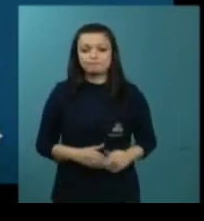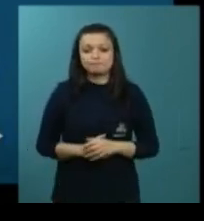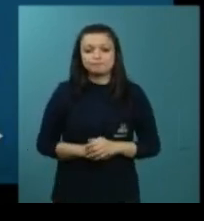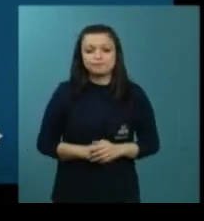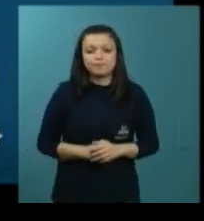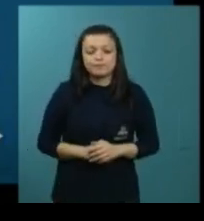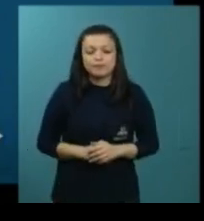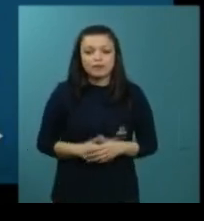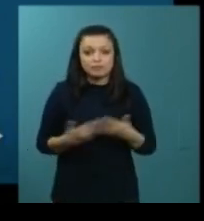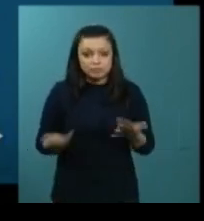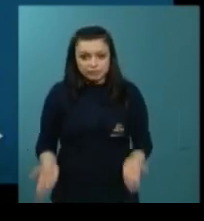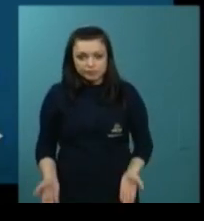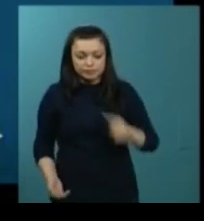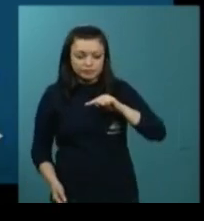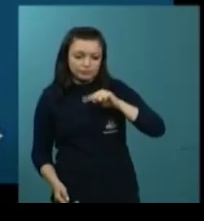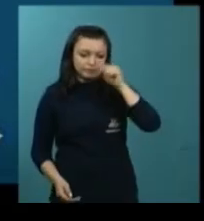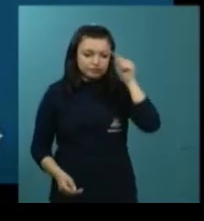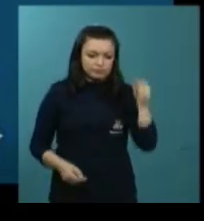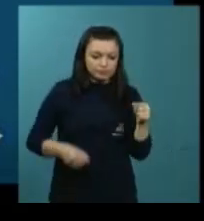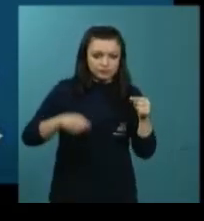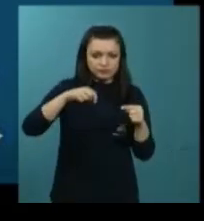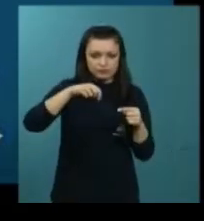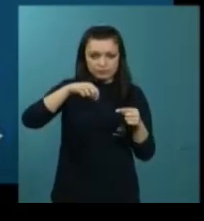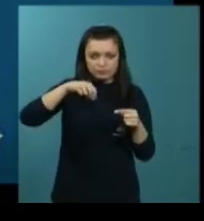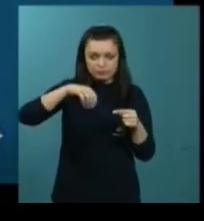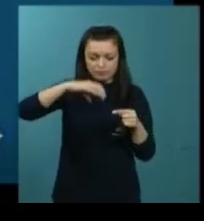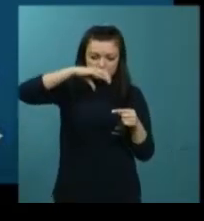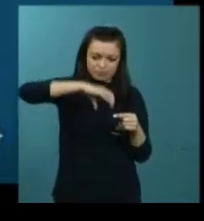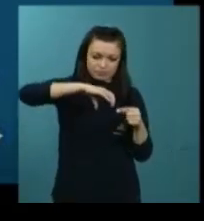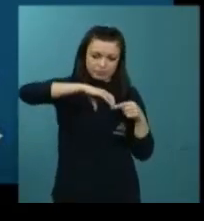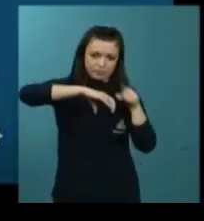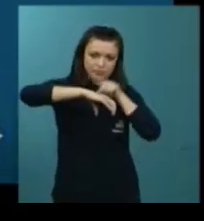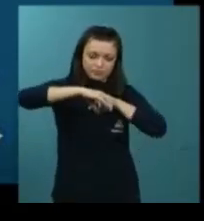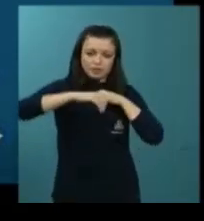E a interseção de 2 ou mais conjuntos é um conjunto,